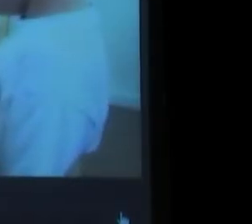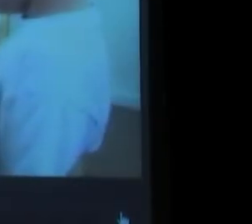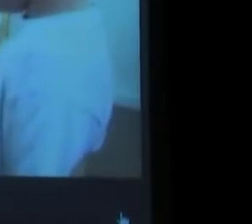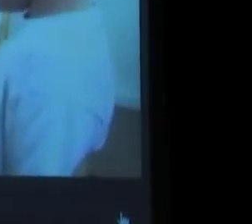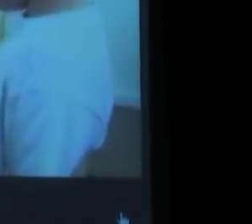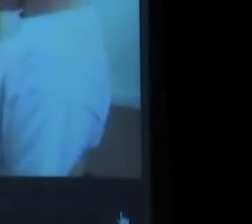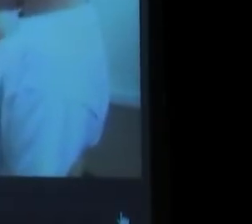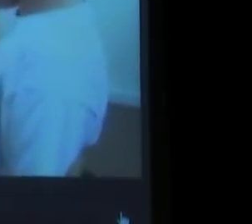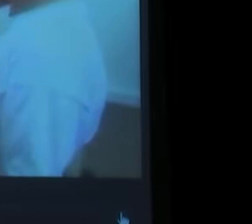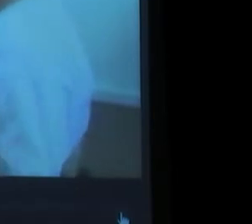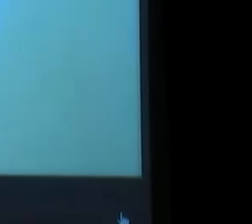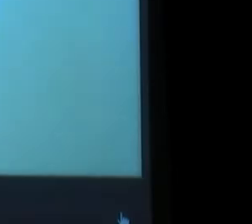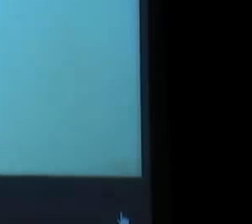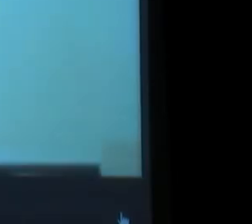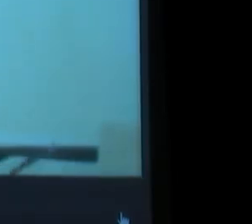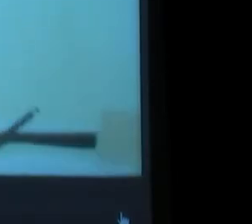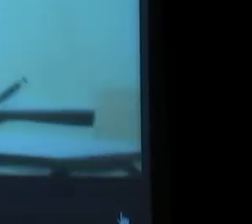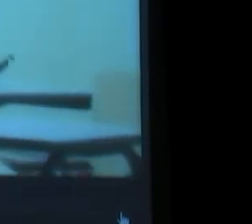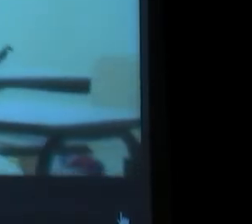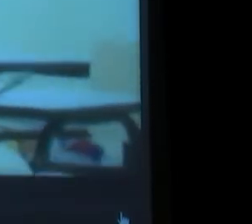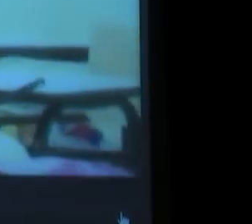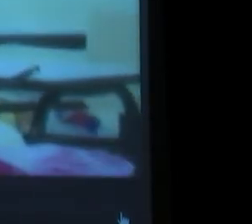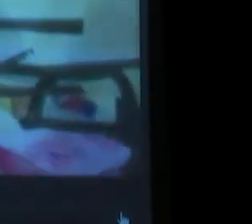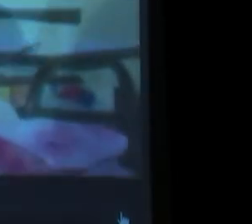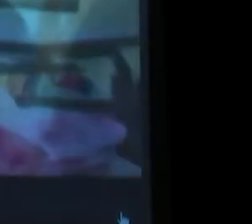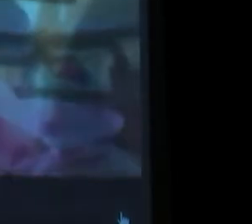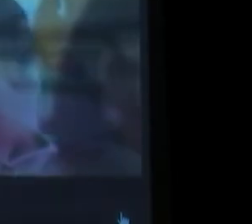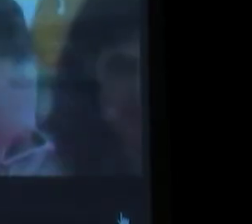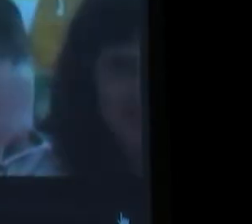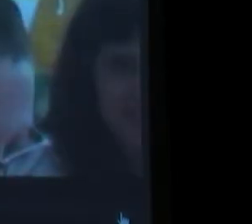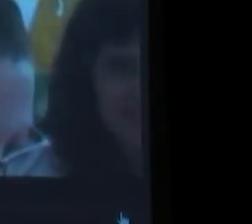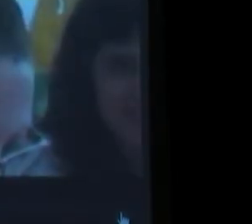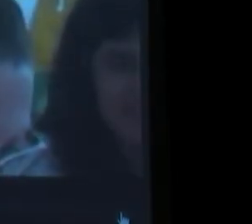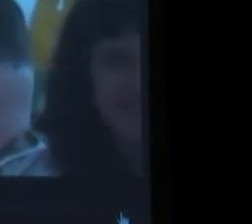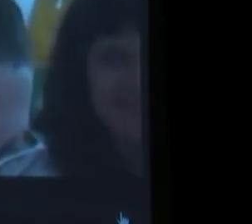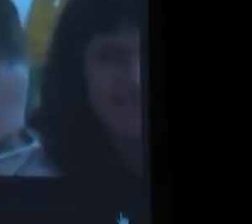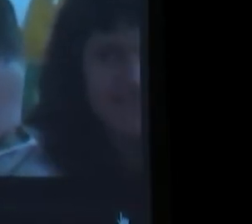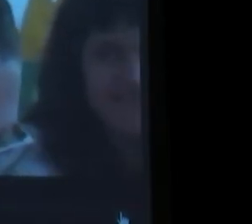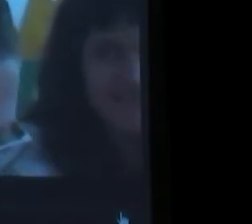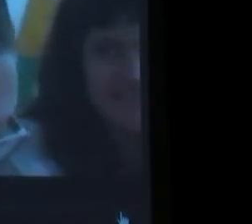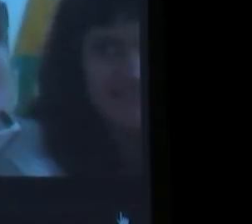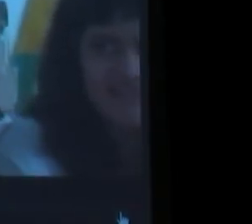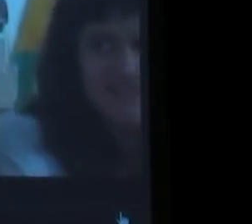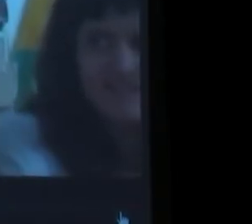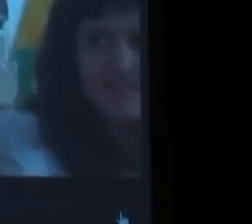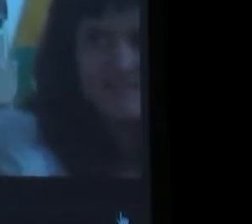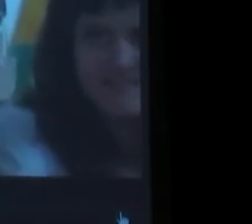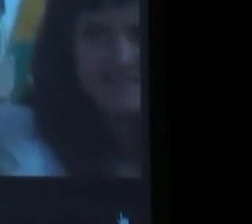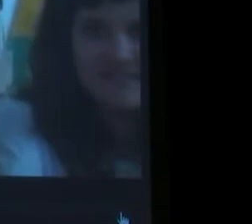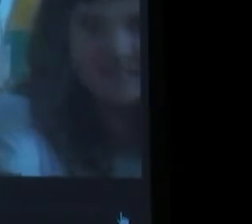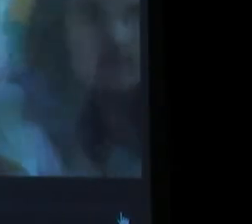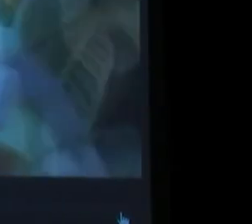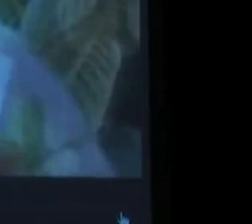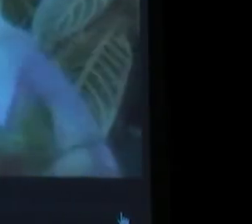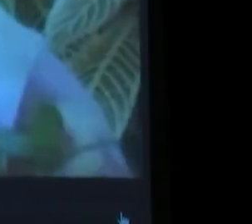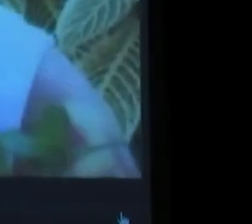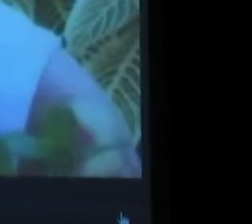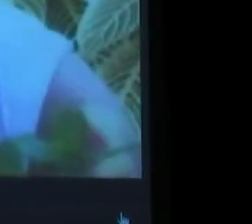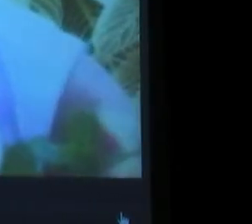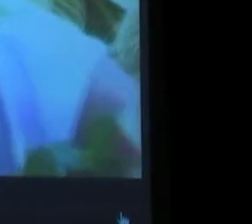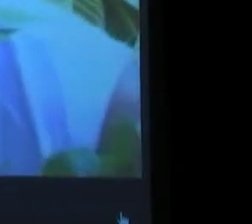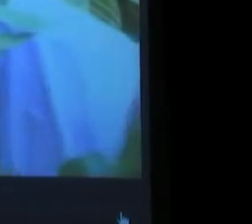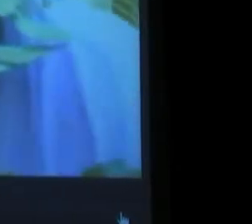Comprometimento, qualidade e entendimento. E, acima de tudo, muita dedicação.